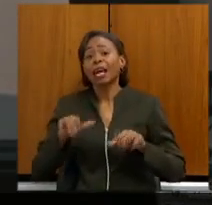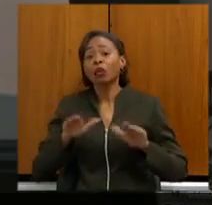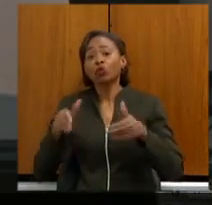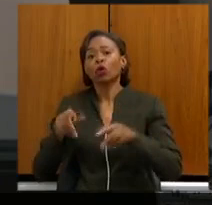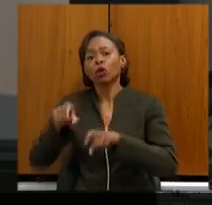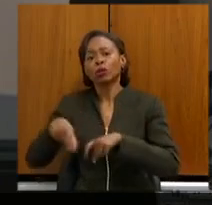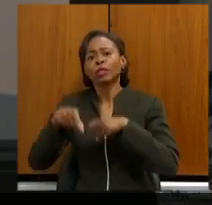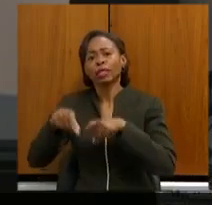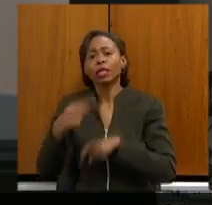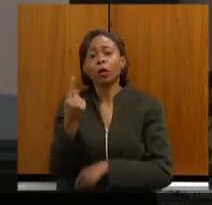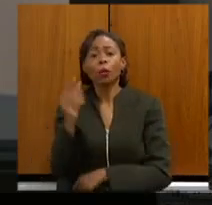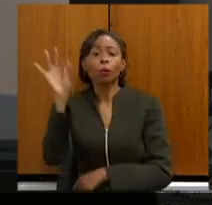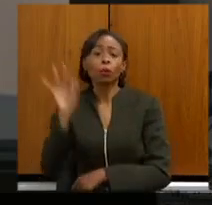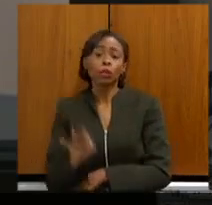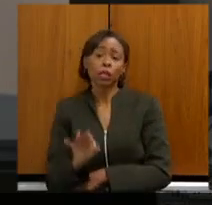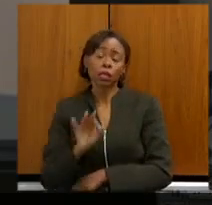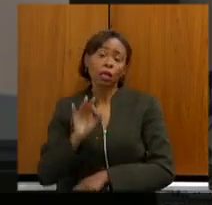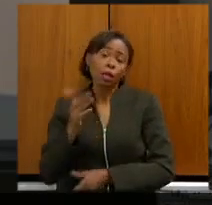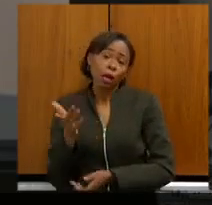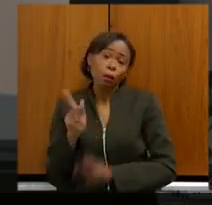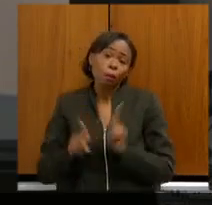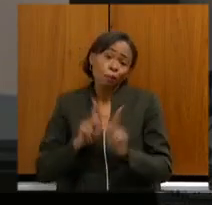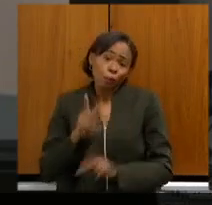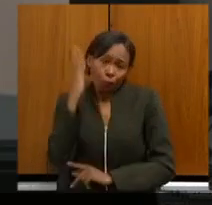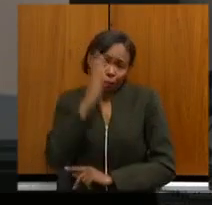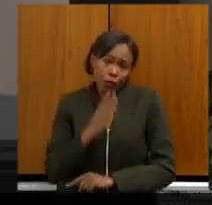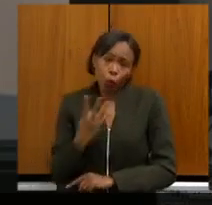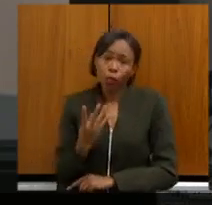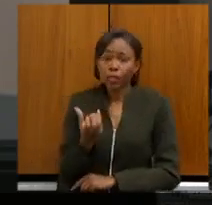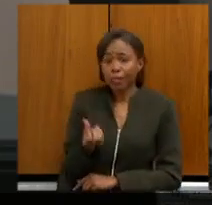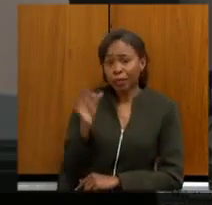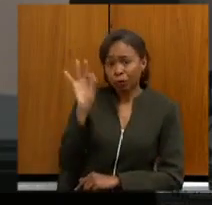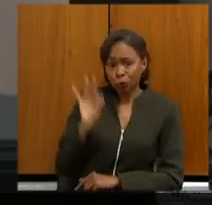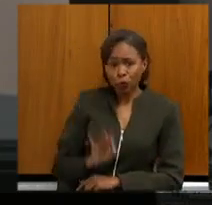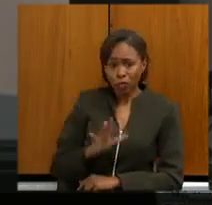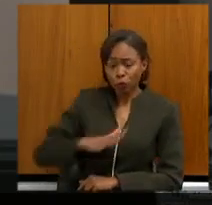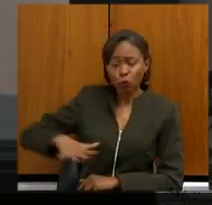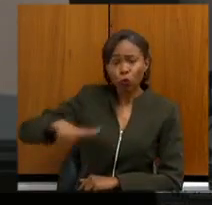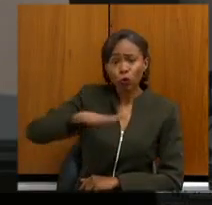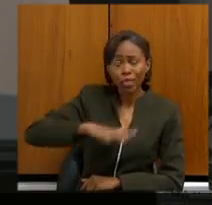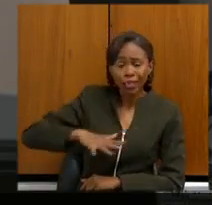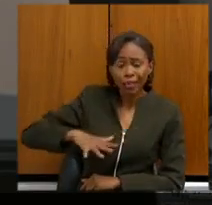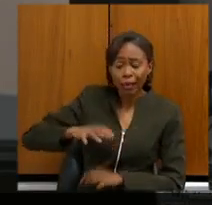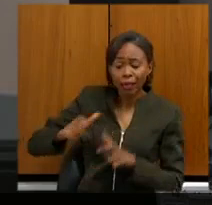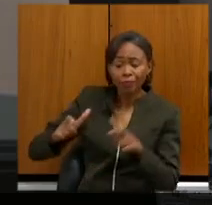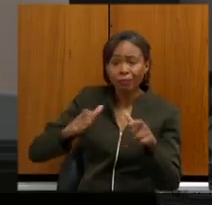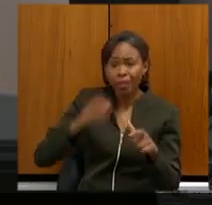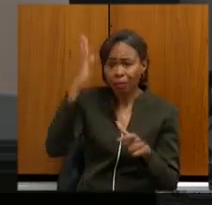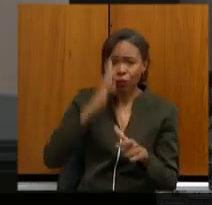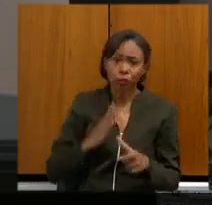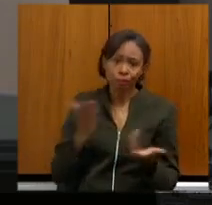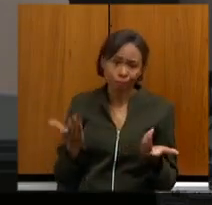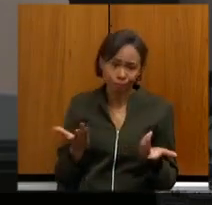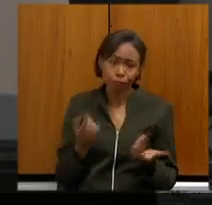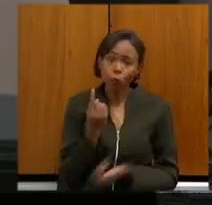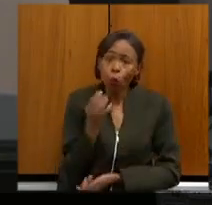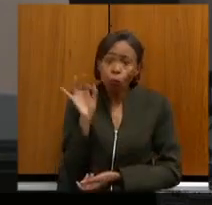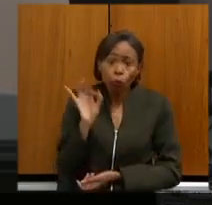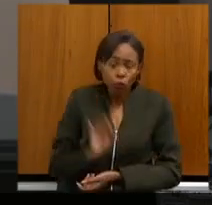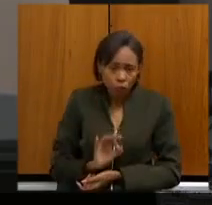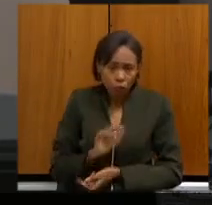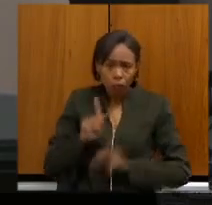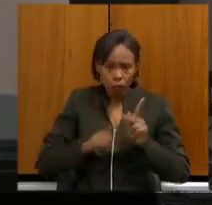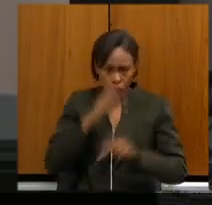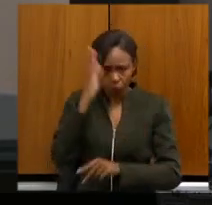que também é um por cento da população brasileira e de tentam de 46 por cento do território nacional se nós somos um por cento da população